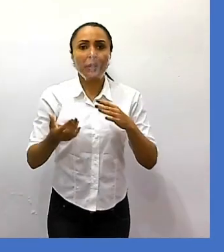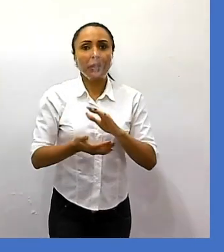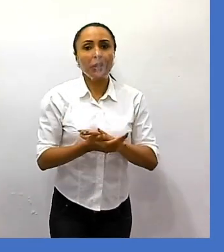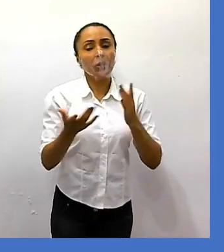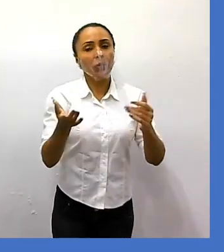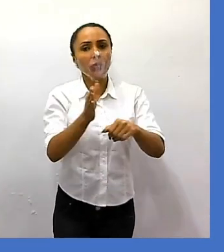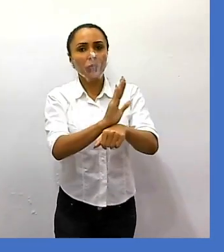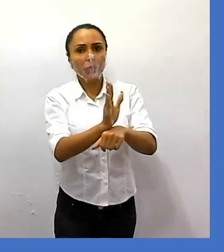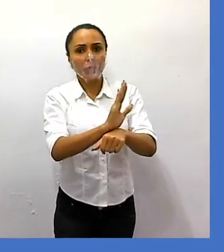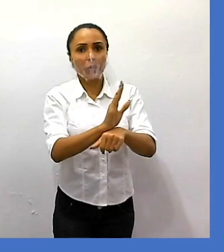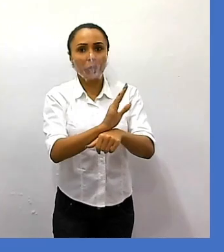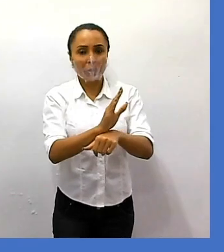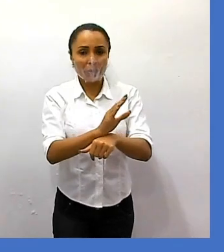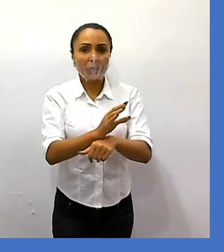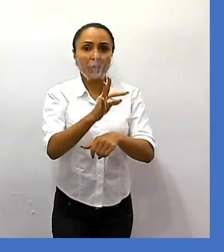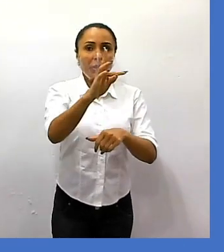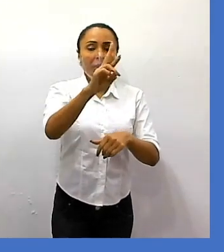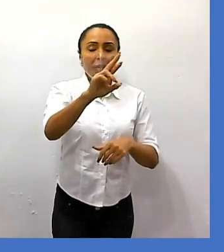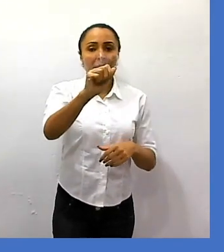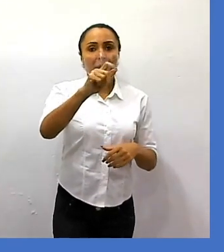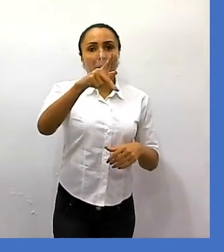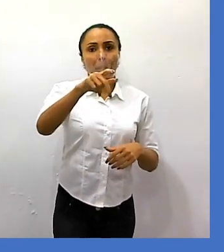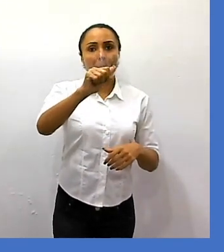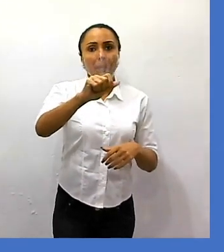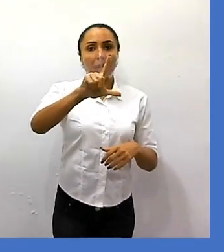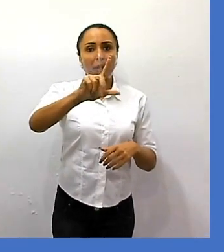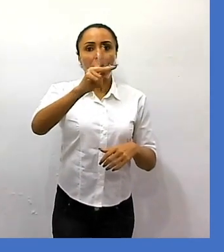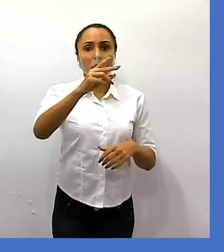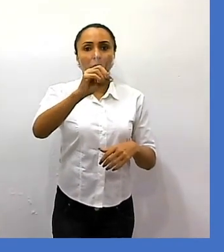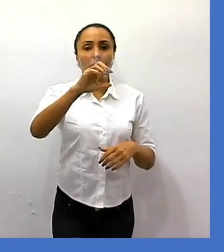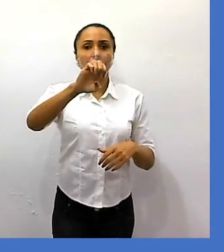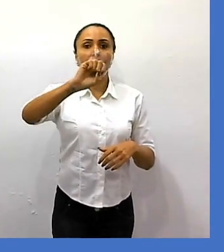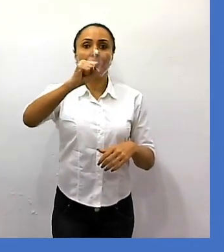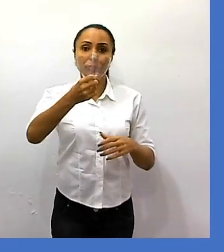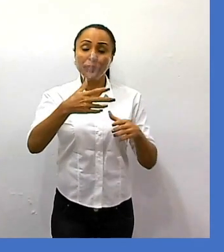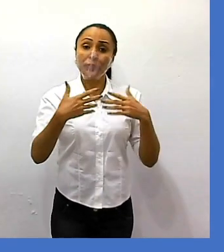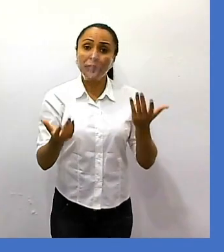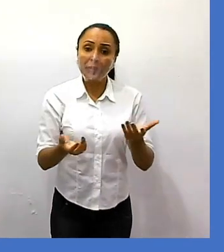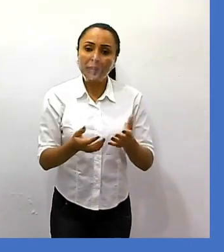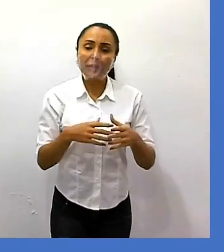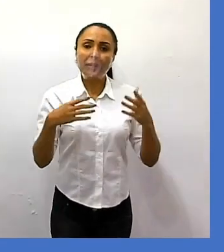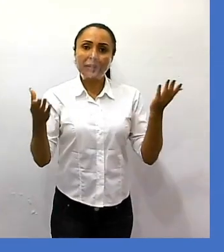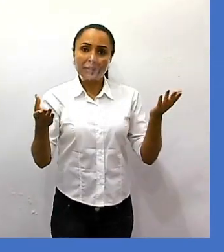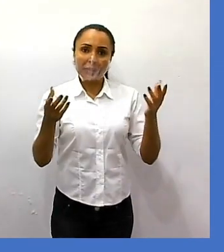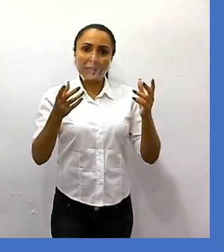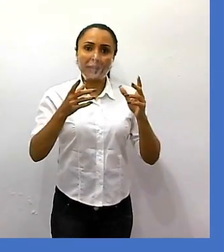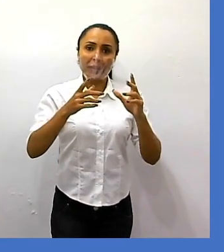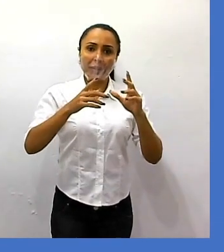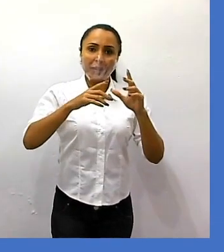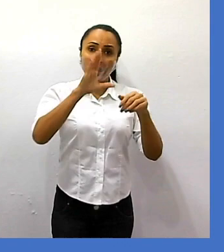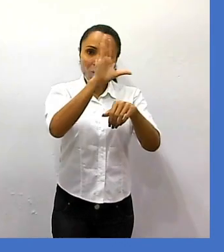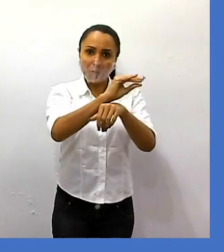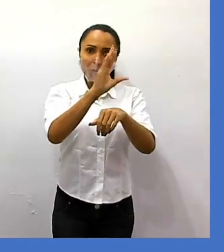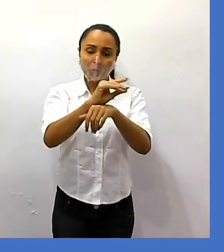os filmes dos Trapalhões. Então, a gente tem imagem aí. Volta para mim, Ana.